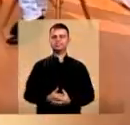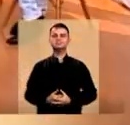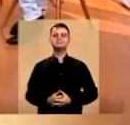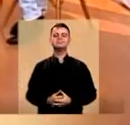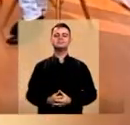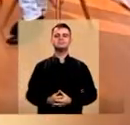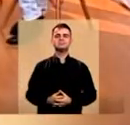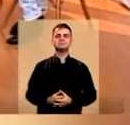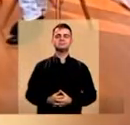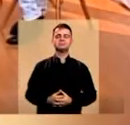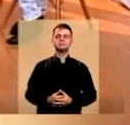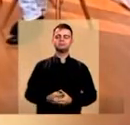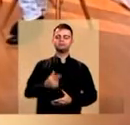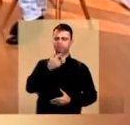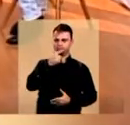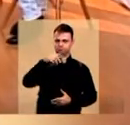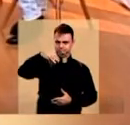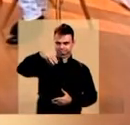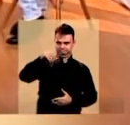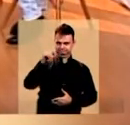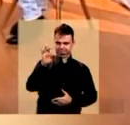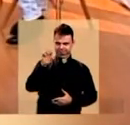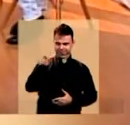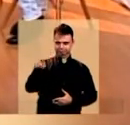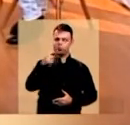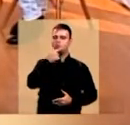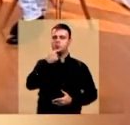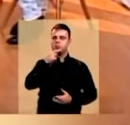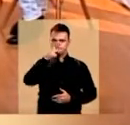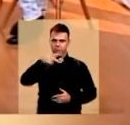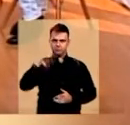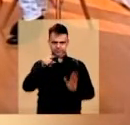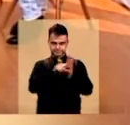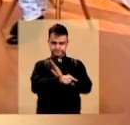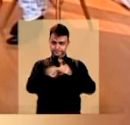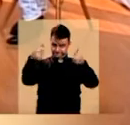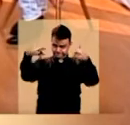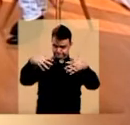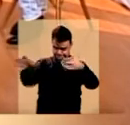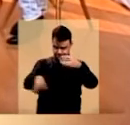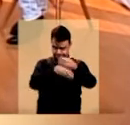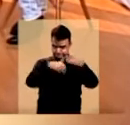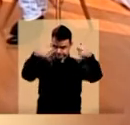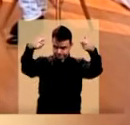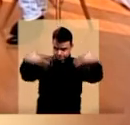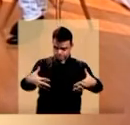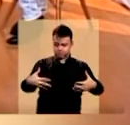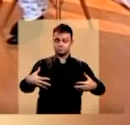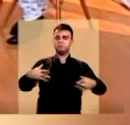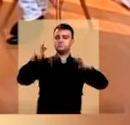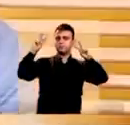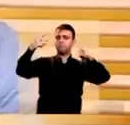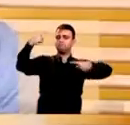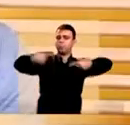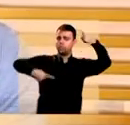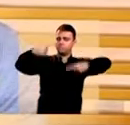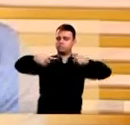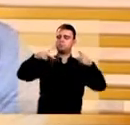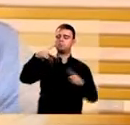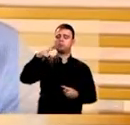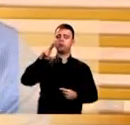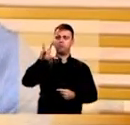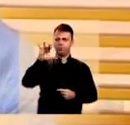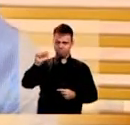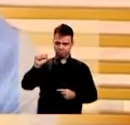fácil. Matheus, eu gostaria de complementar na questão das políticas públicas, e todo telespectador que